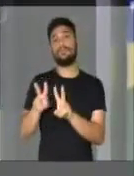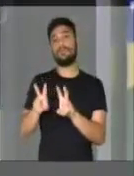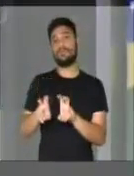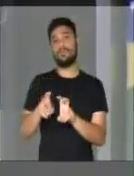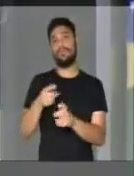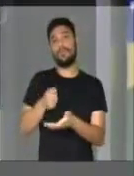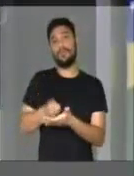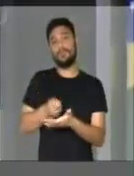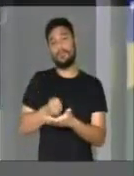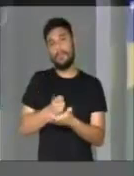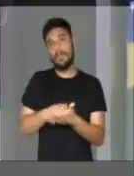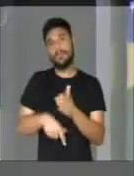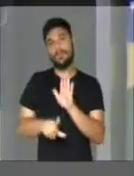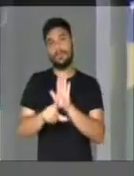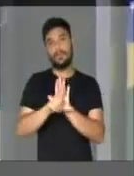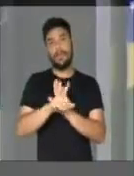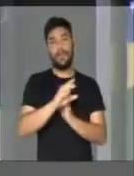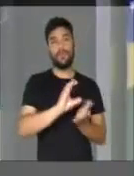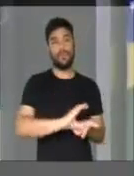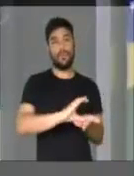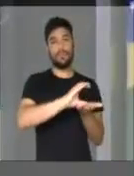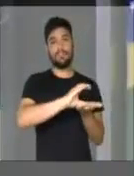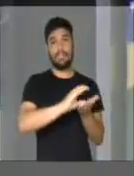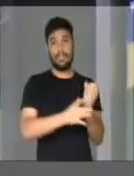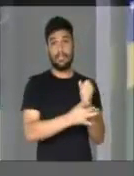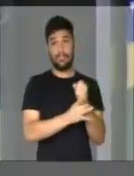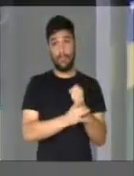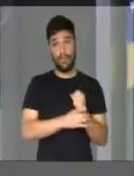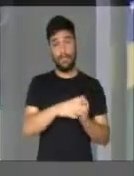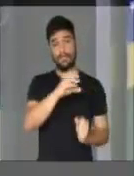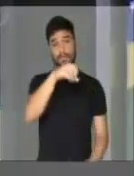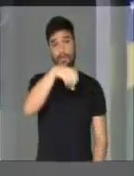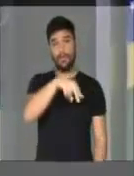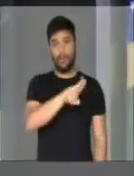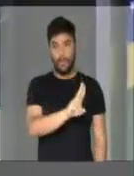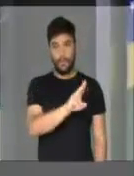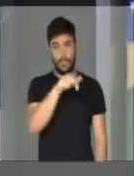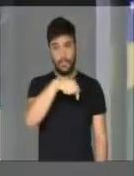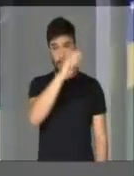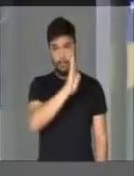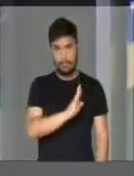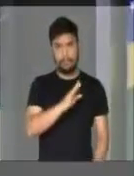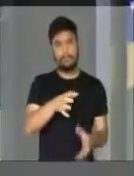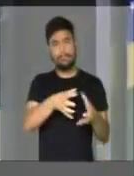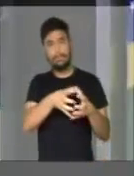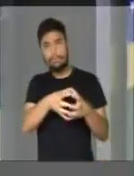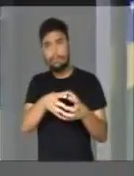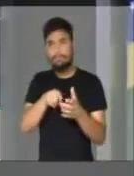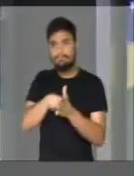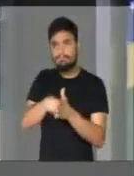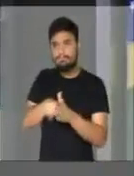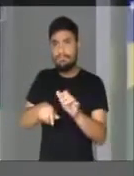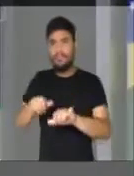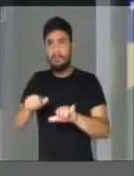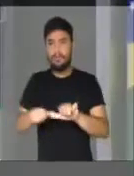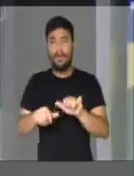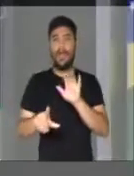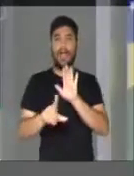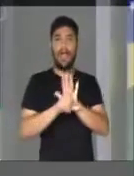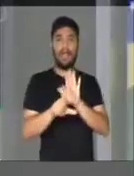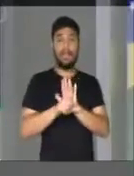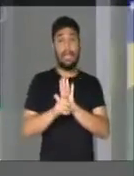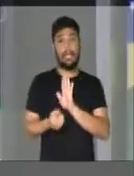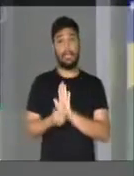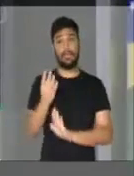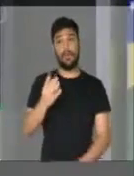esta referente sobretudo cumprimento das determinações do Conselho de Segurança Nacional das Nações Unidas no Brasil, o grupo considerou que a edição da